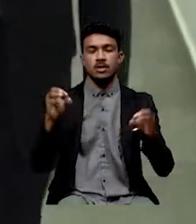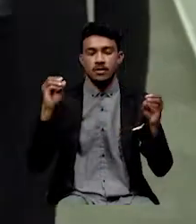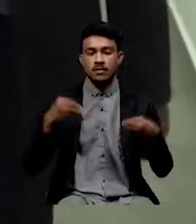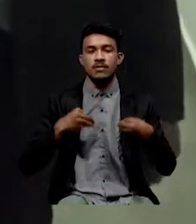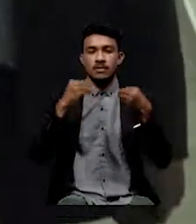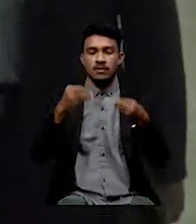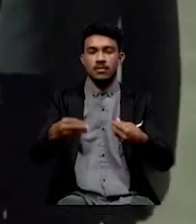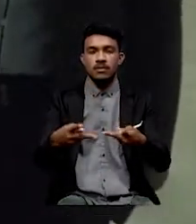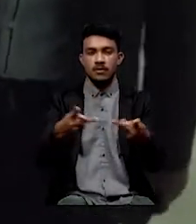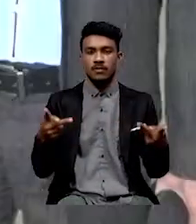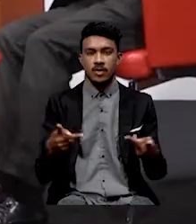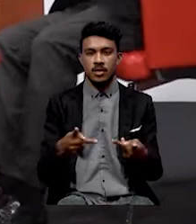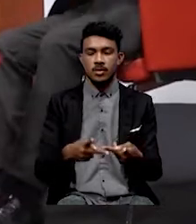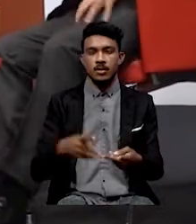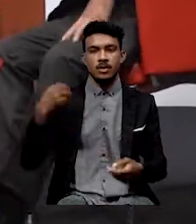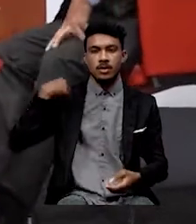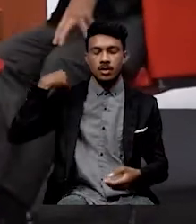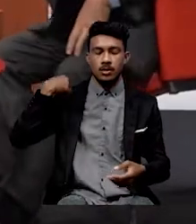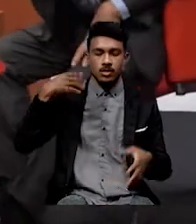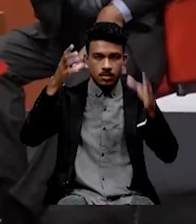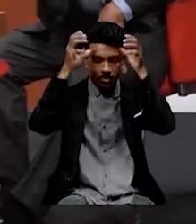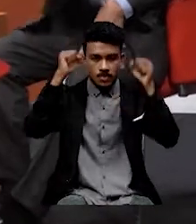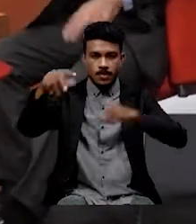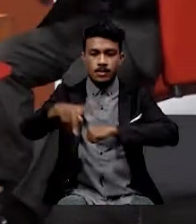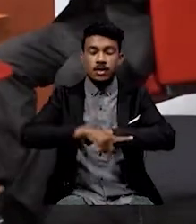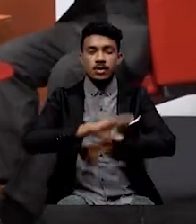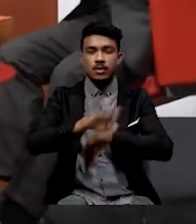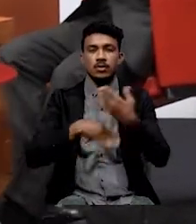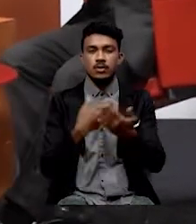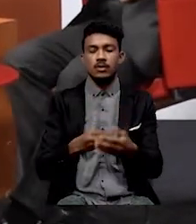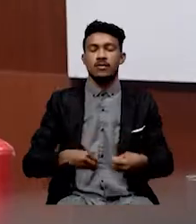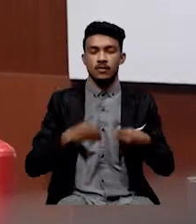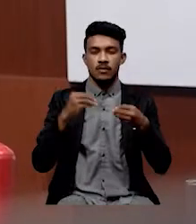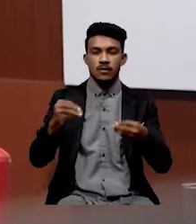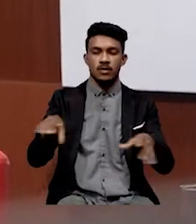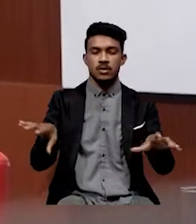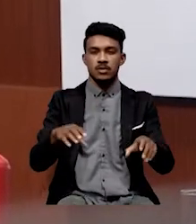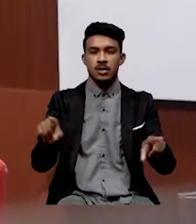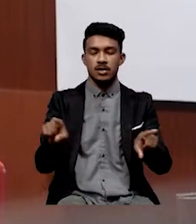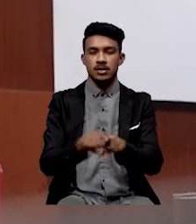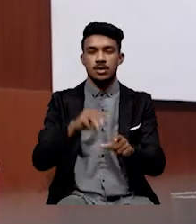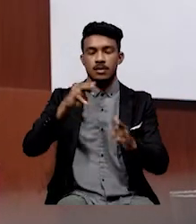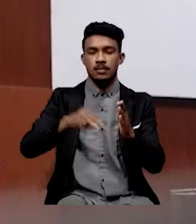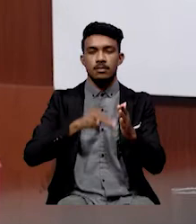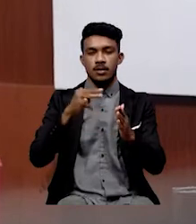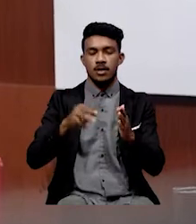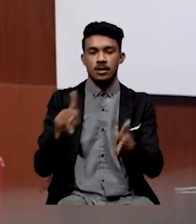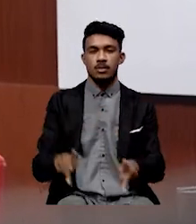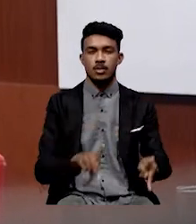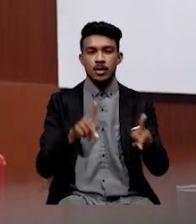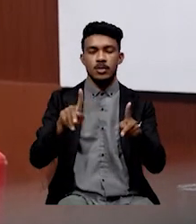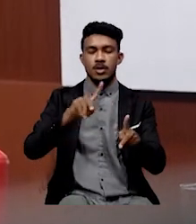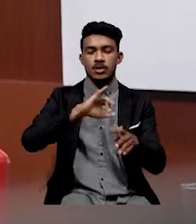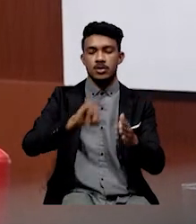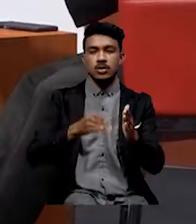no biben ba candidato no partido político hotu a tu hato ni programa liliu média público. Jornalista no meio comunicação